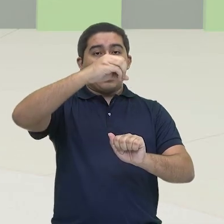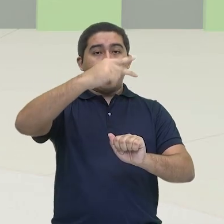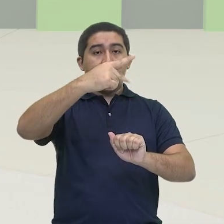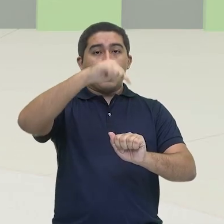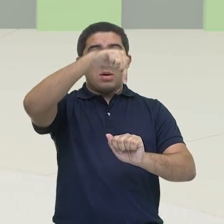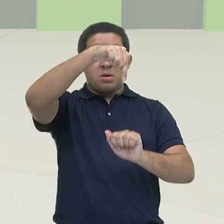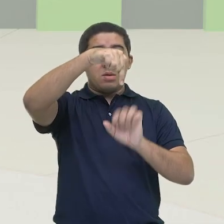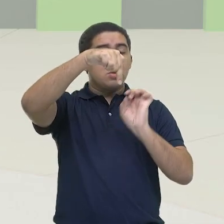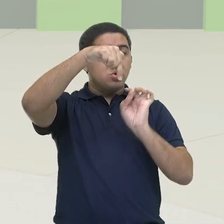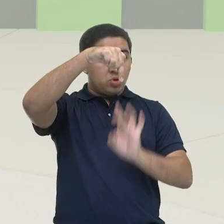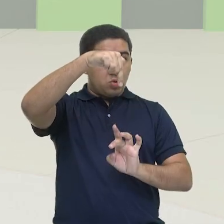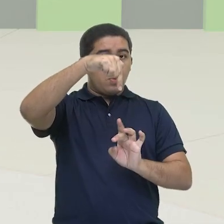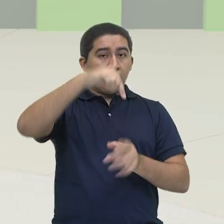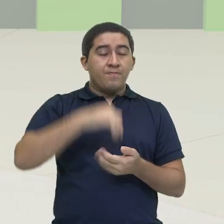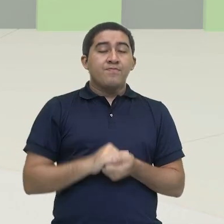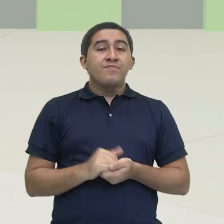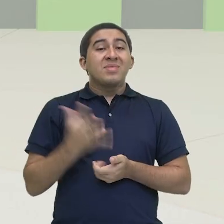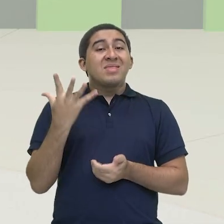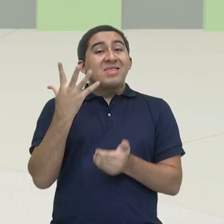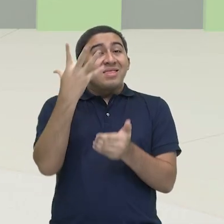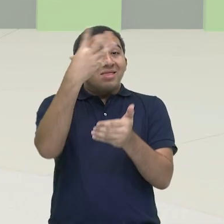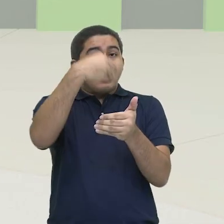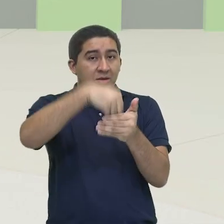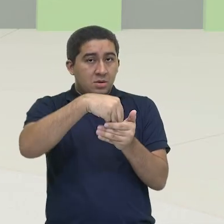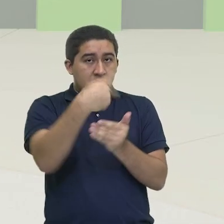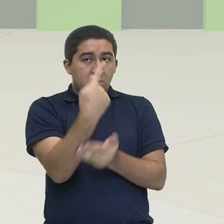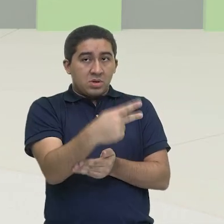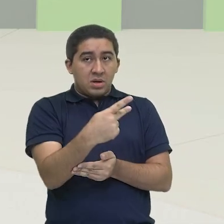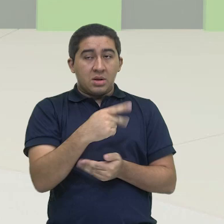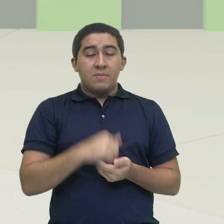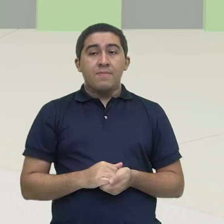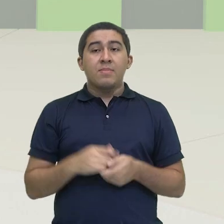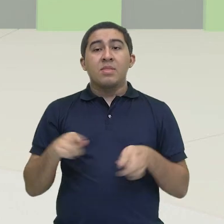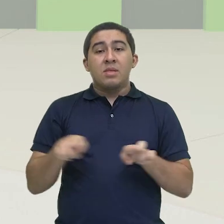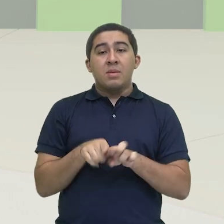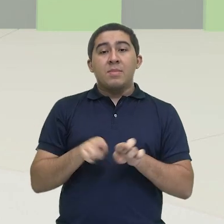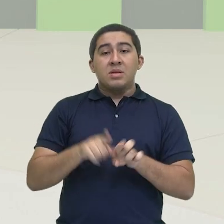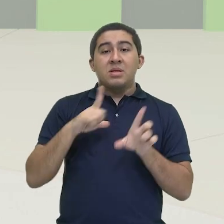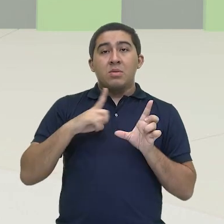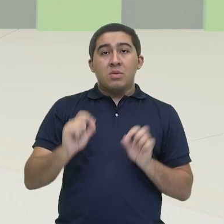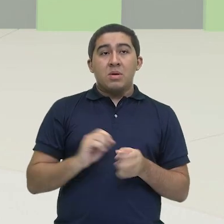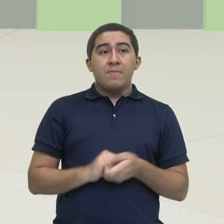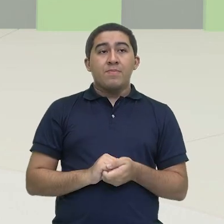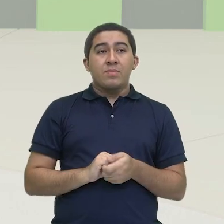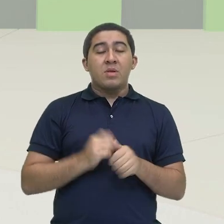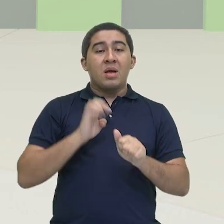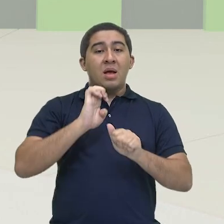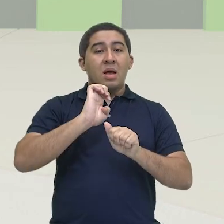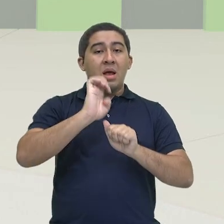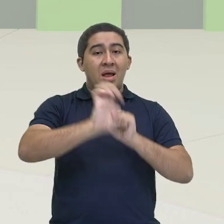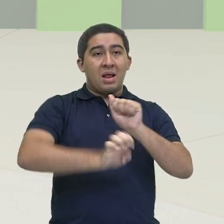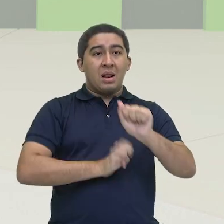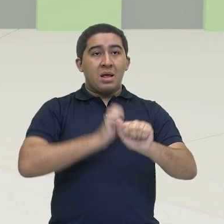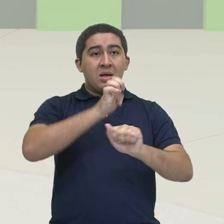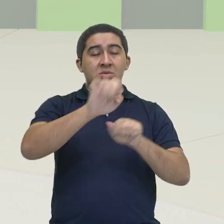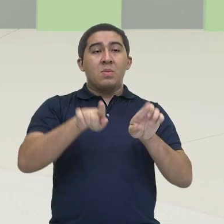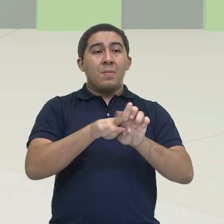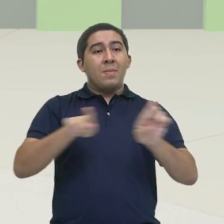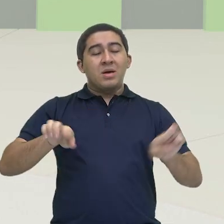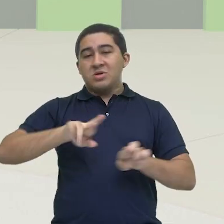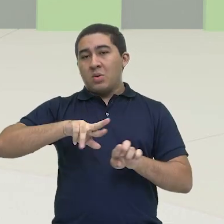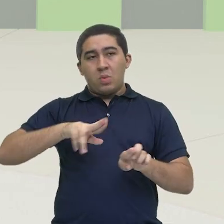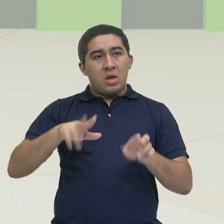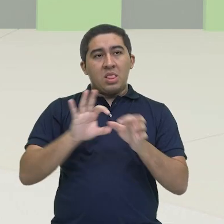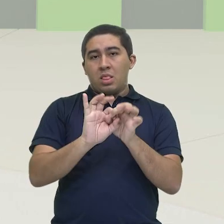O, P e Q. E aí, dentro dessas camadas estão os elétrons, mas eles não estão em